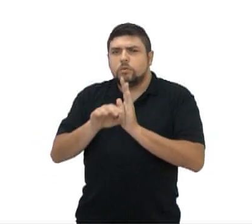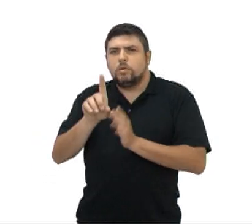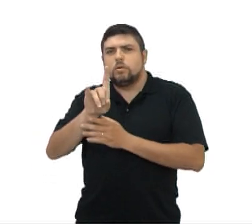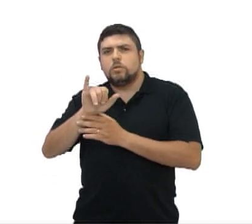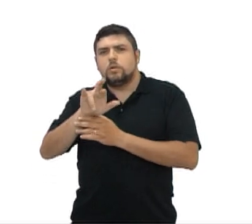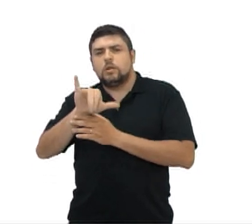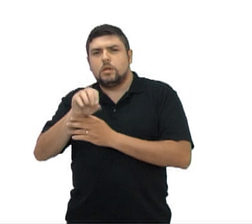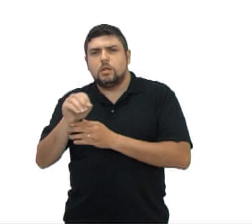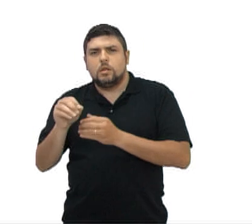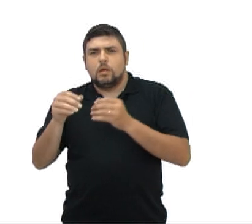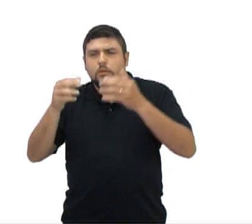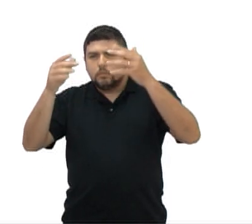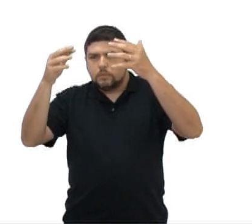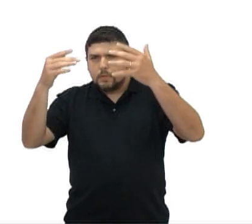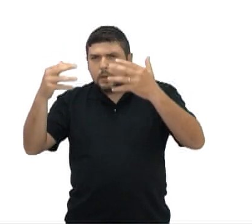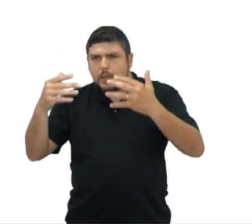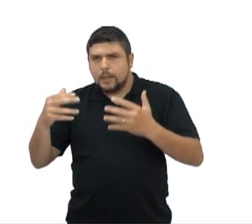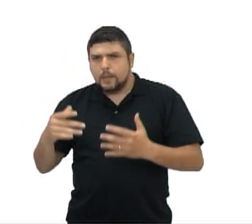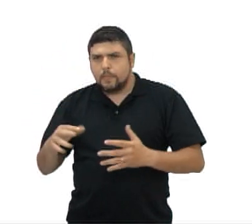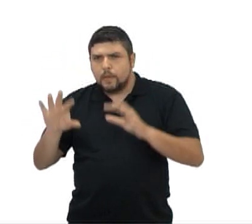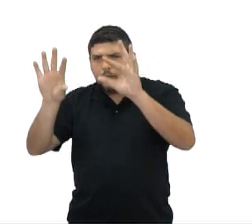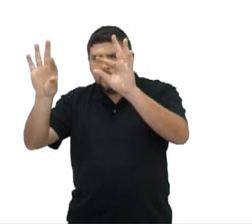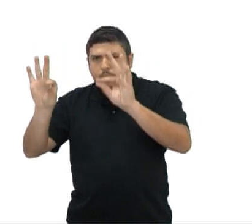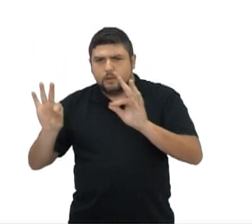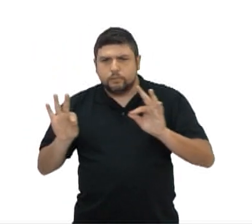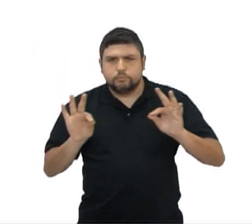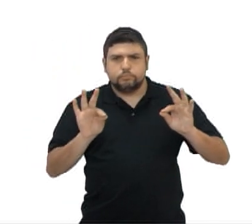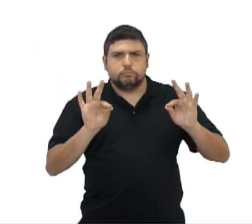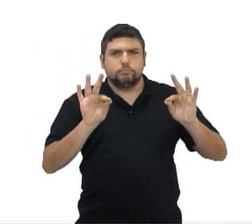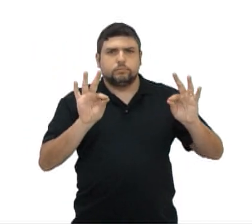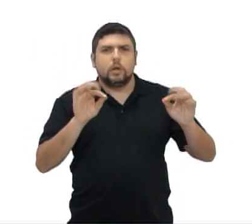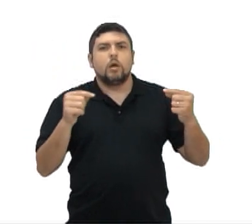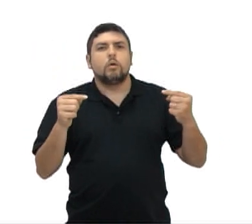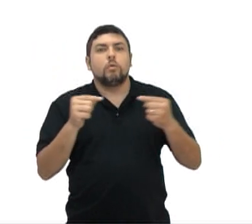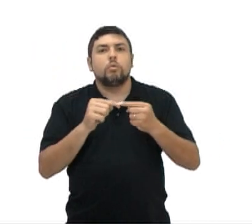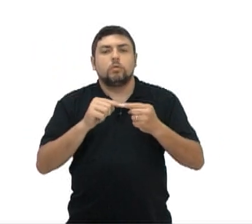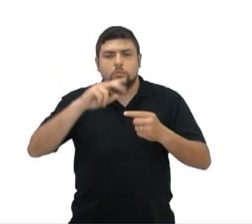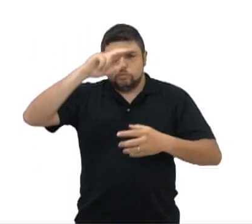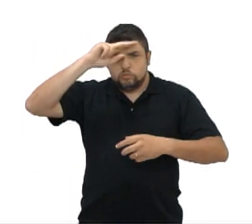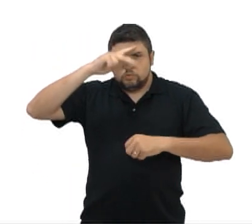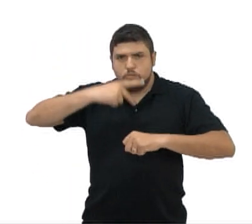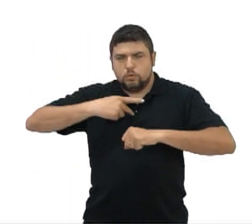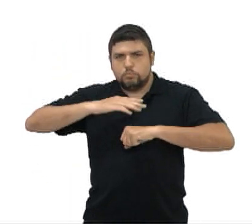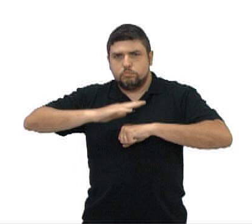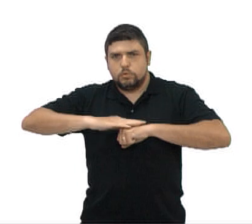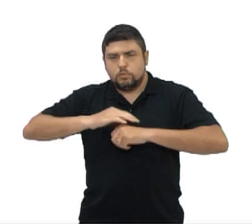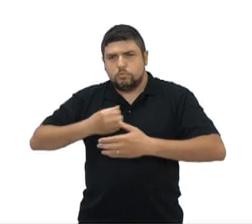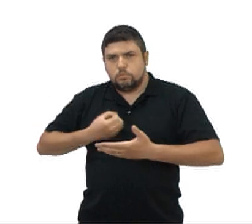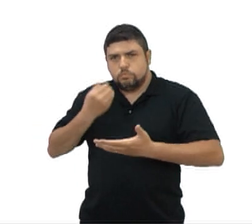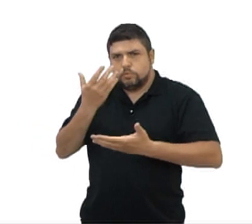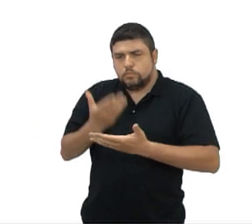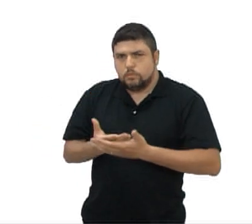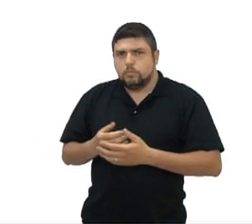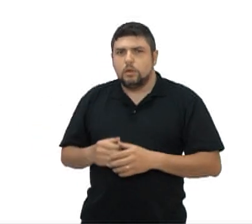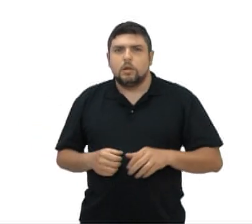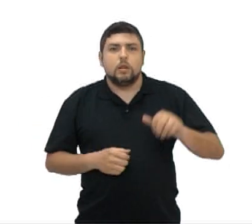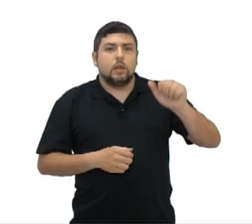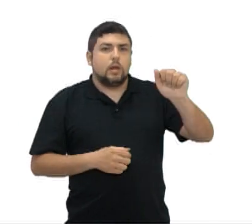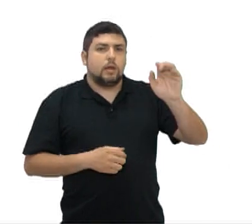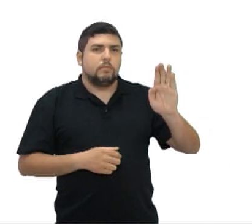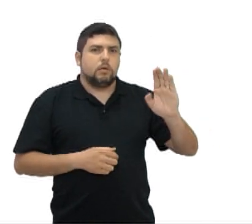se tratar de um texto autobiográfico. Então, dentre as alternativas que estão aqui, A, B, C, D, vocês